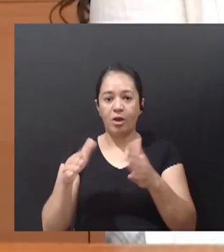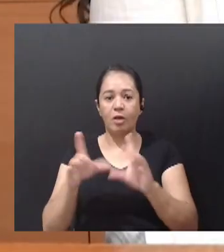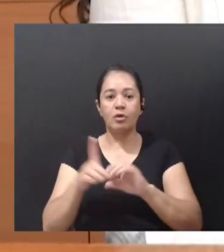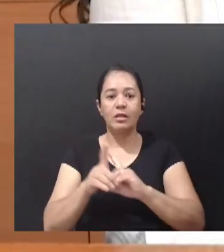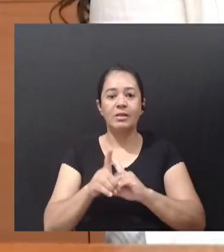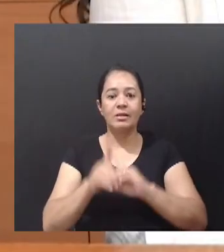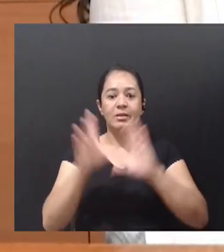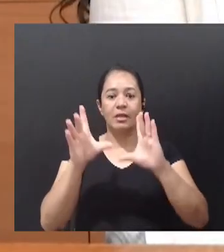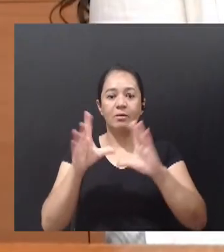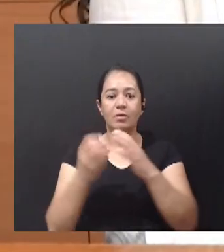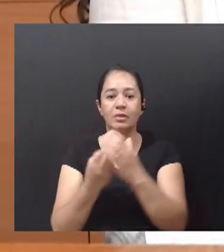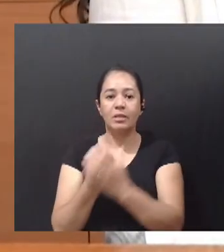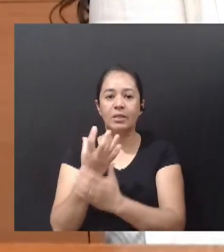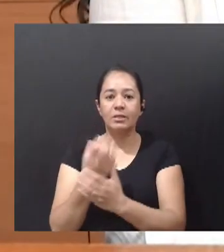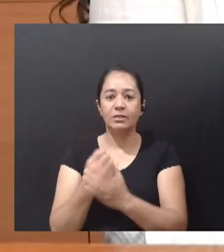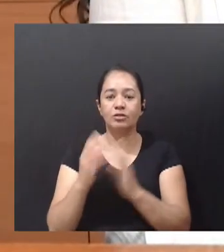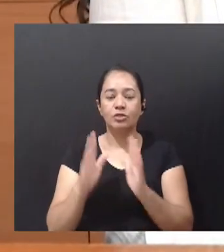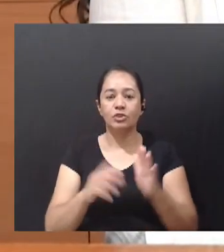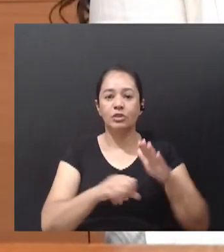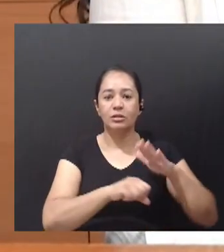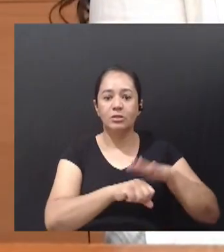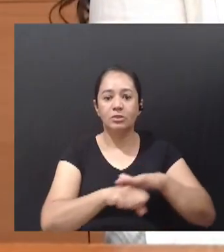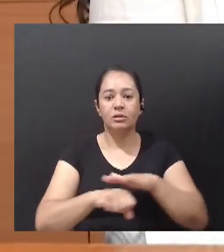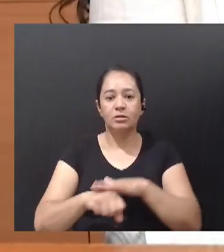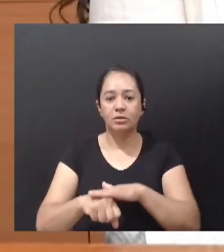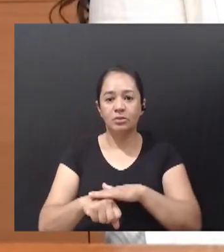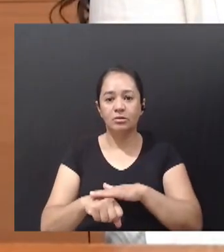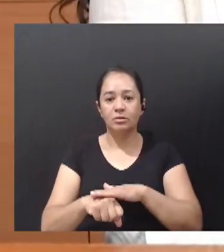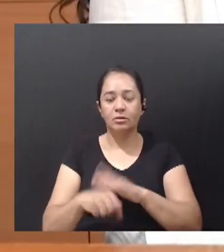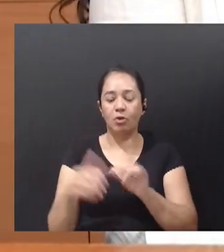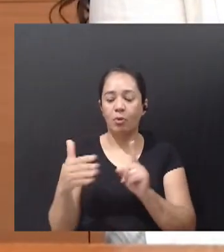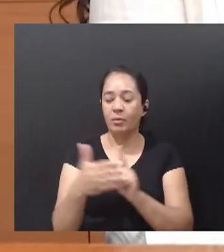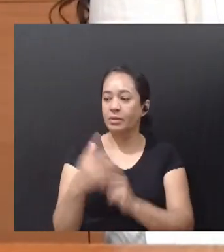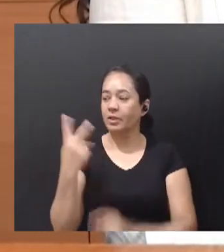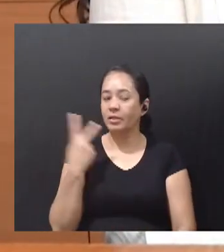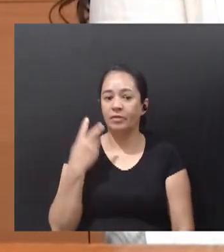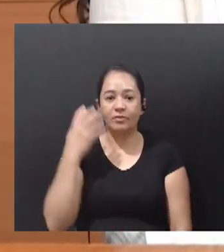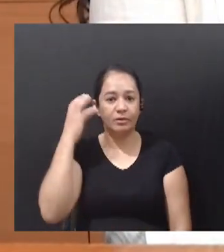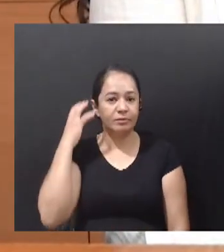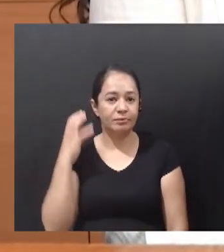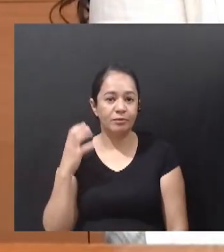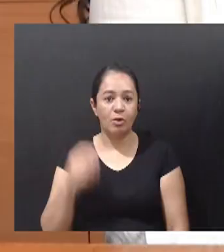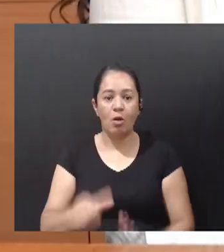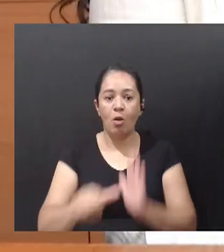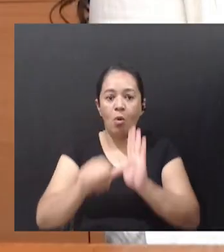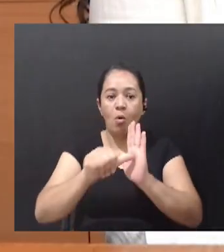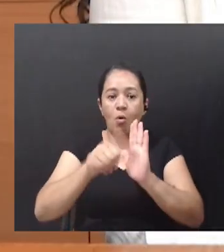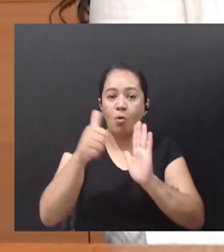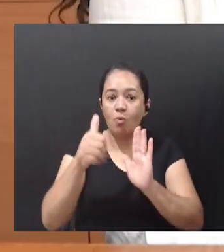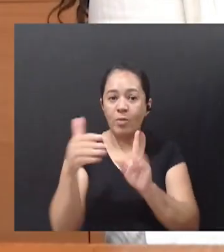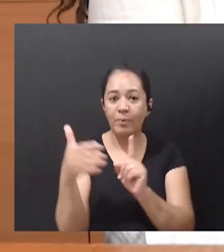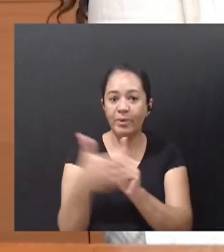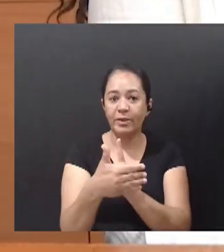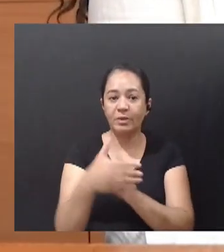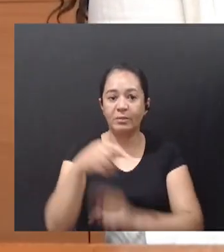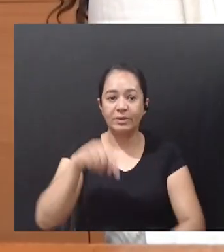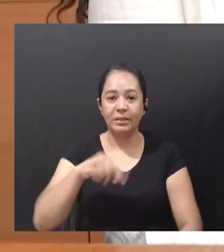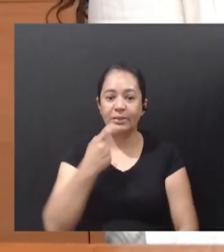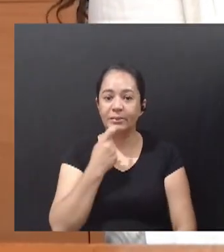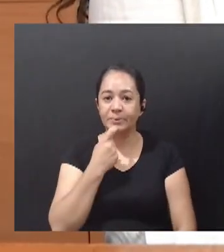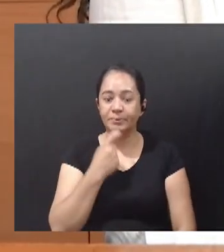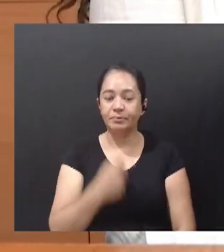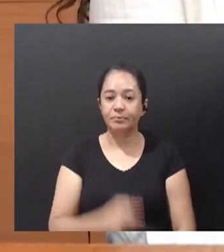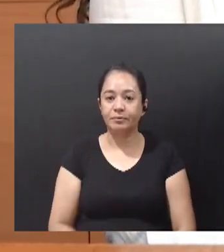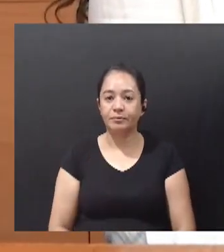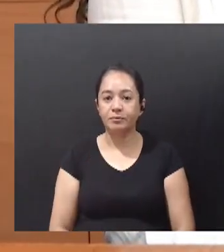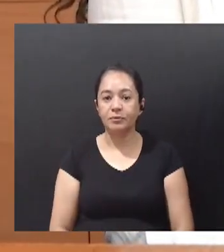do que está sendo feito. O mandato da vereadora Guida foi o primeiro mandato aqui em Campinas que, pelo menos que eu